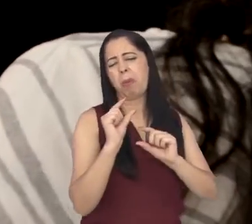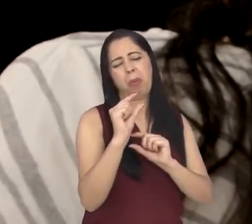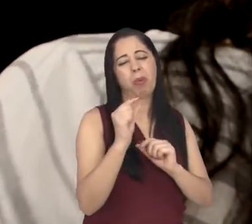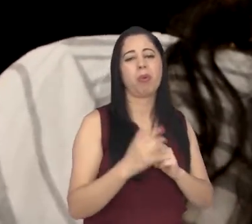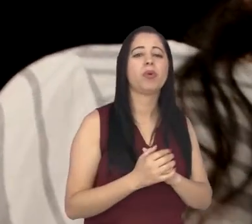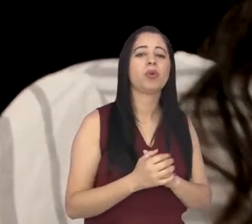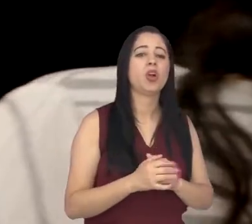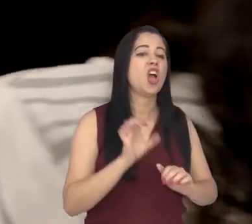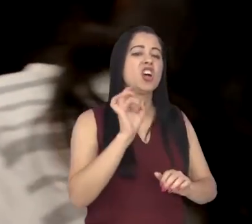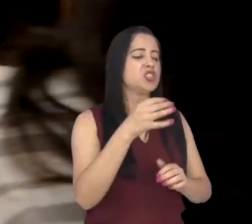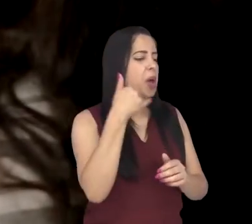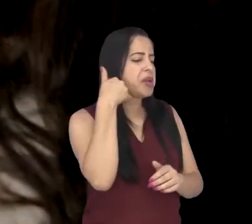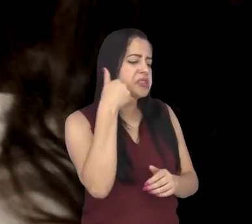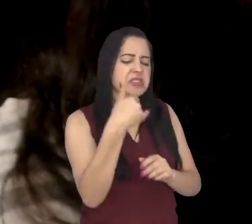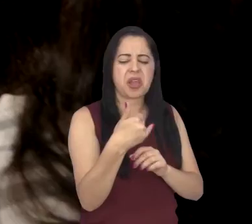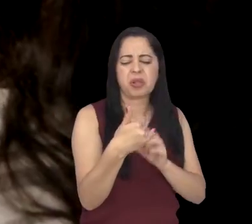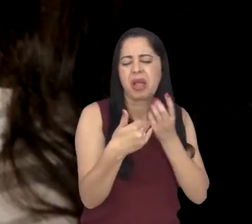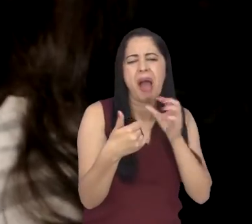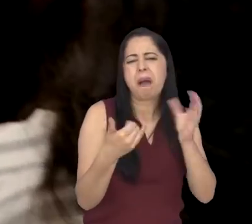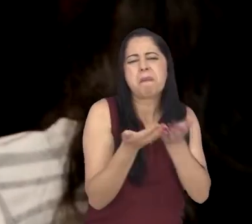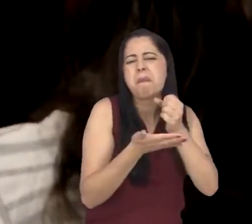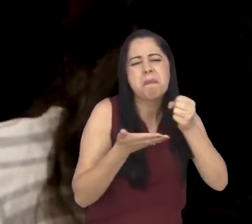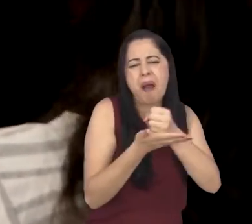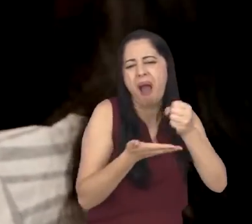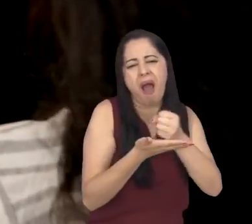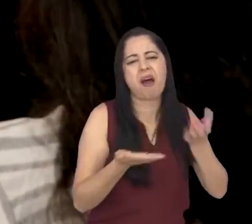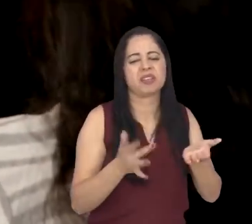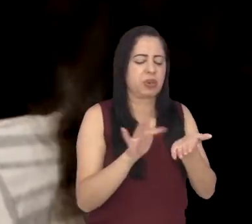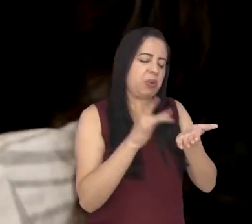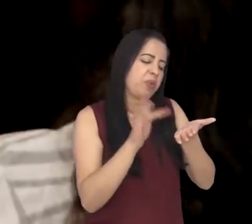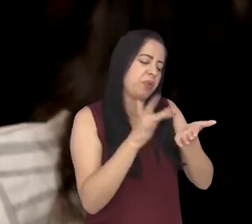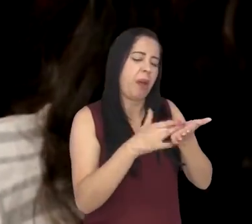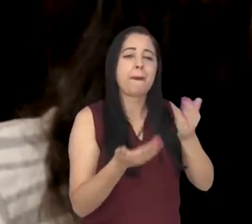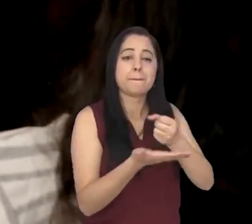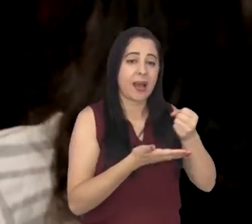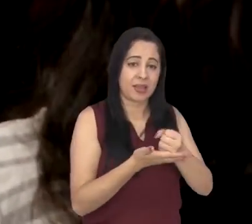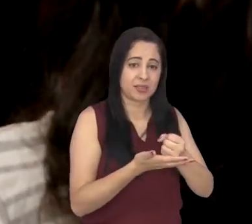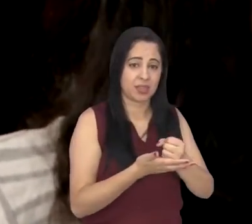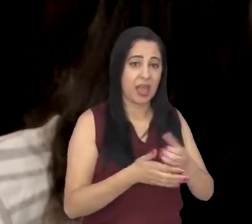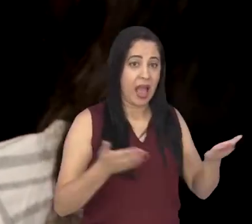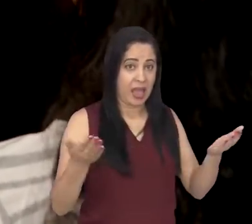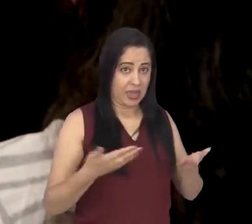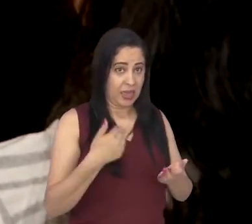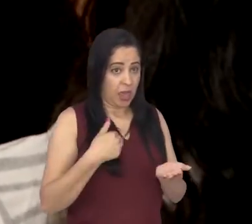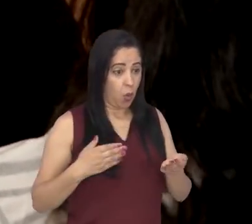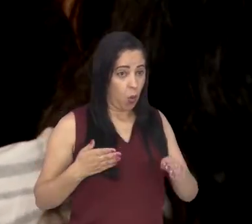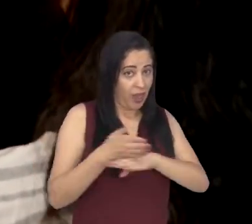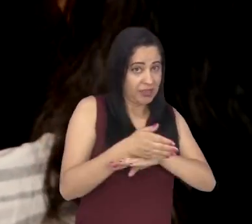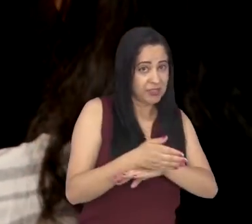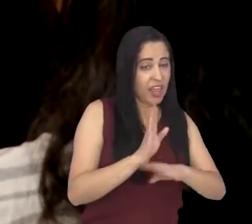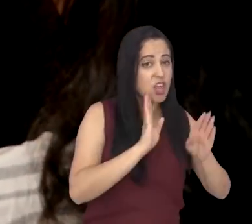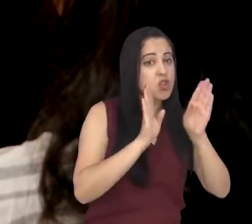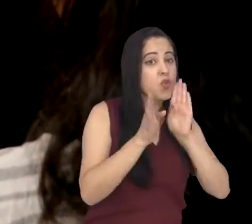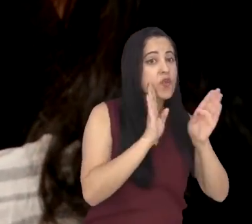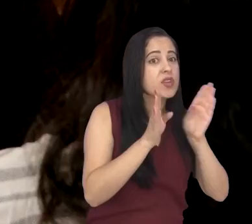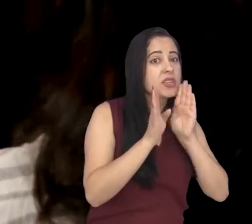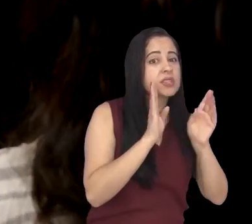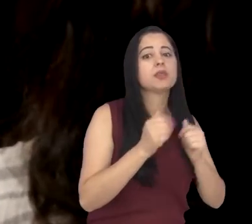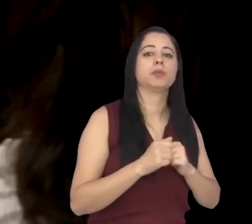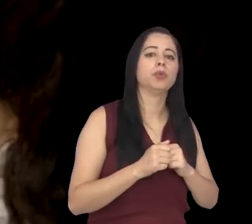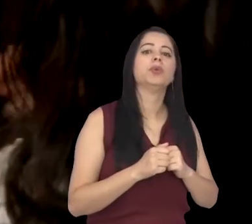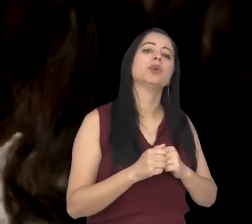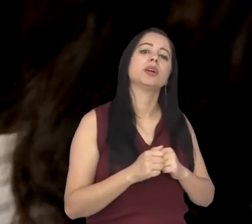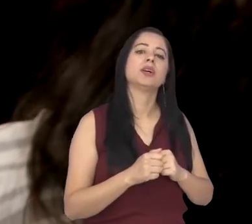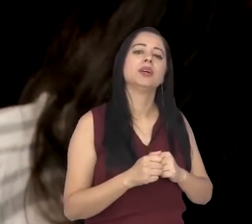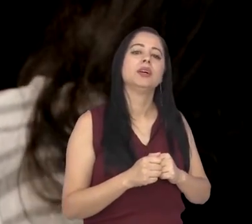comunicação. O celular eu mexo um pouquinho, o básico. Agora, eu comecei no Facebook sem querer, por causa